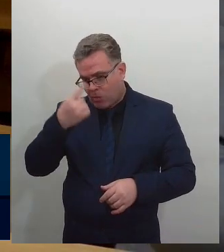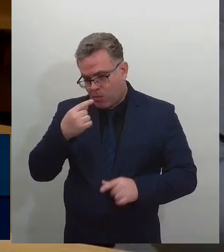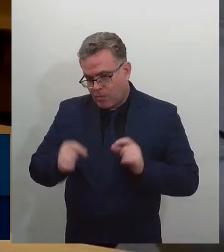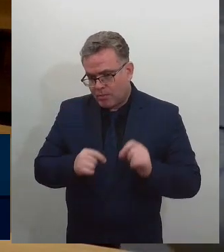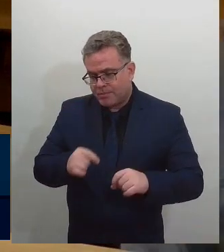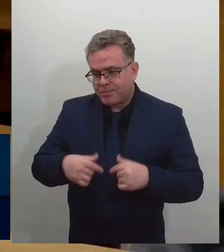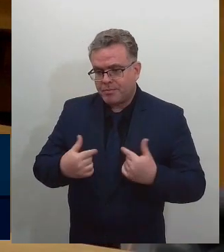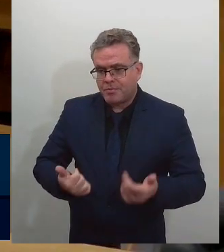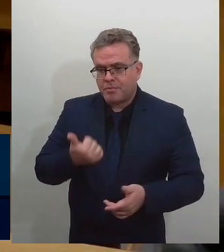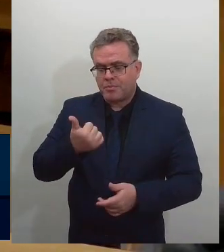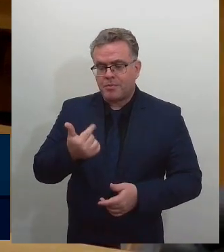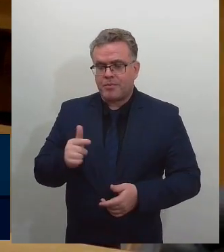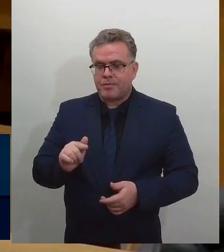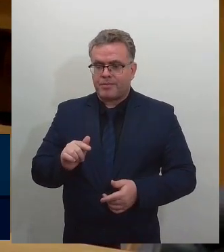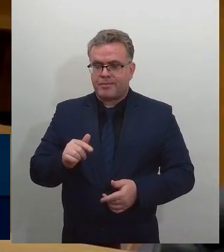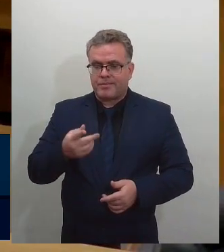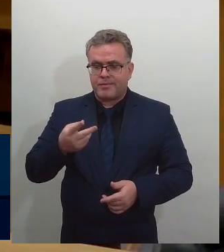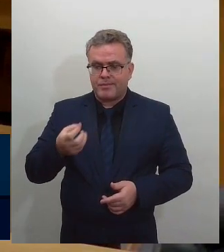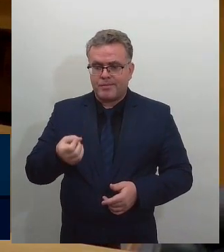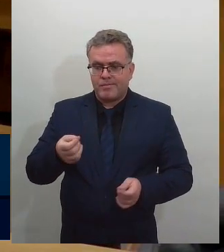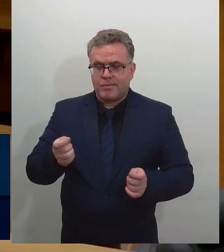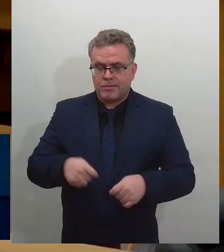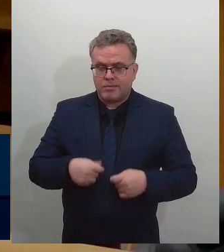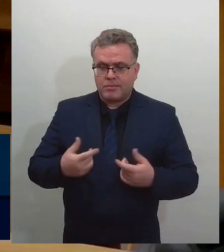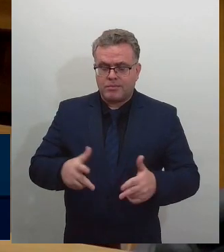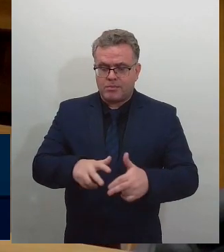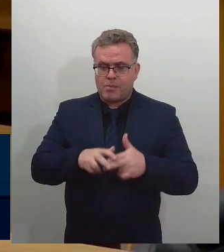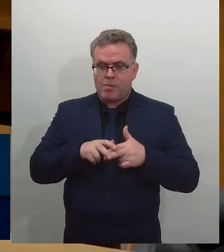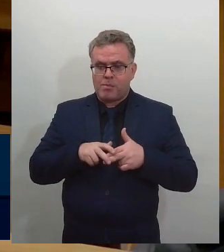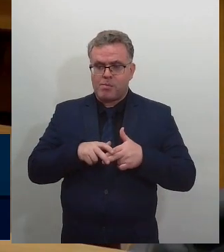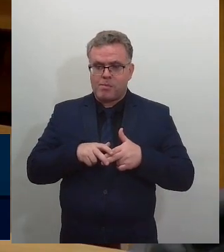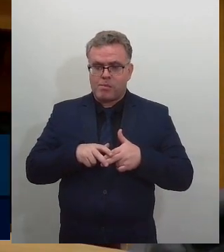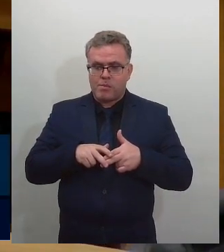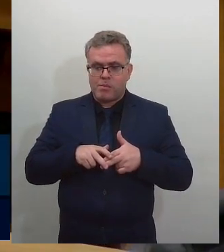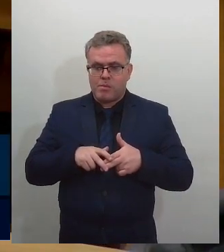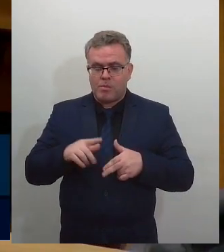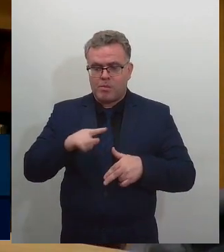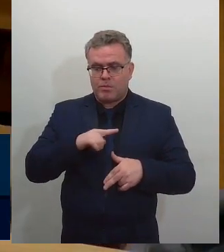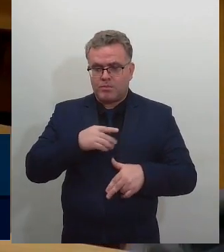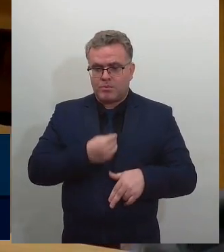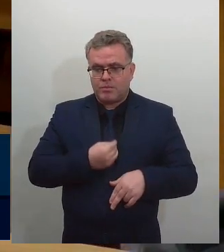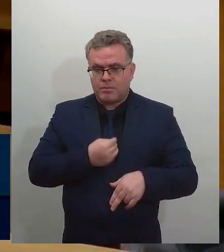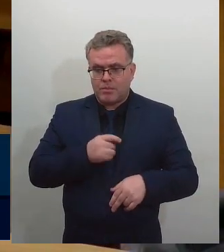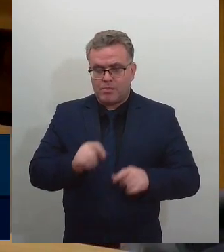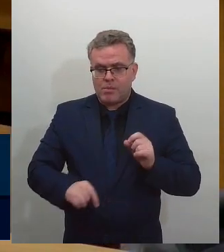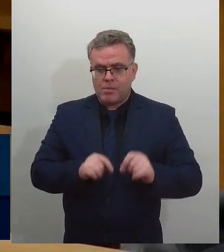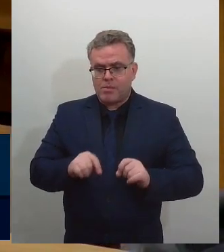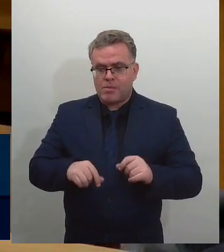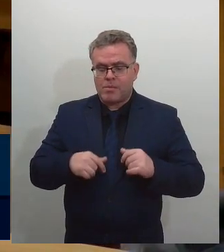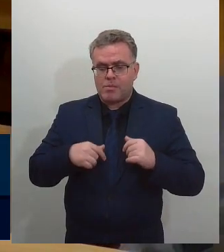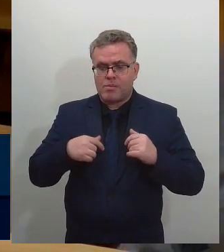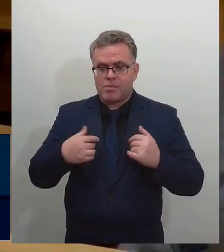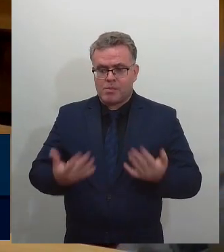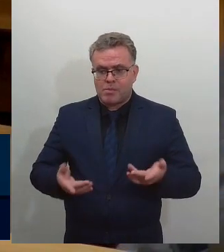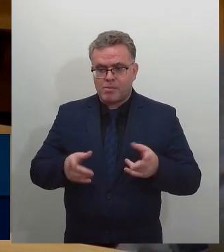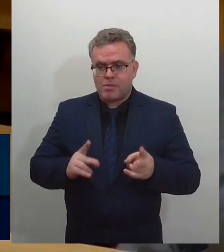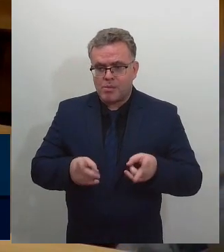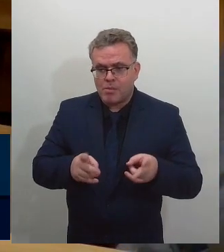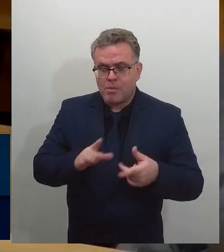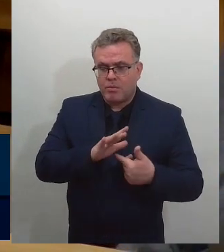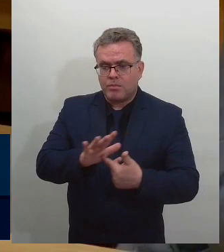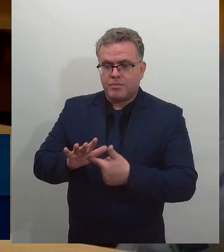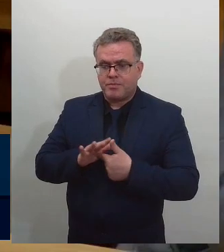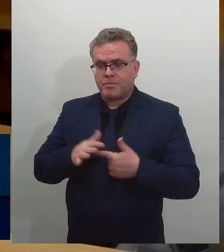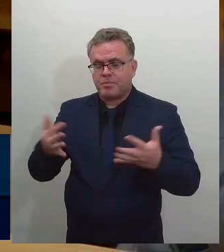foi suspenso. Porém, havia pessoas na parte interna de AGV que foram prontamente atendidas pela equipe da